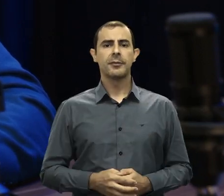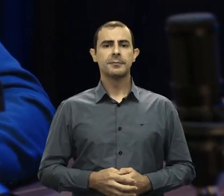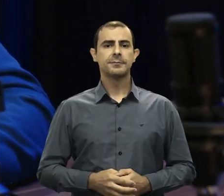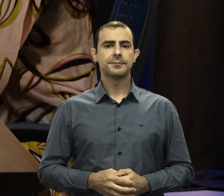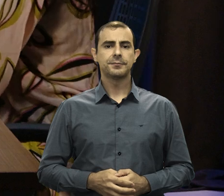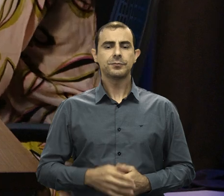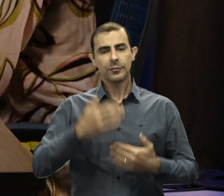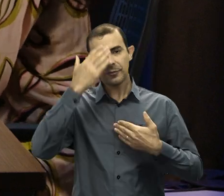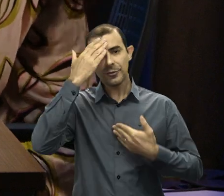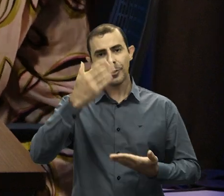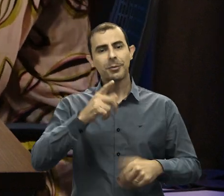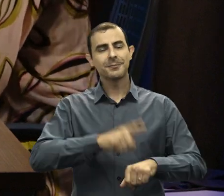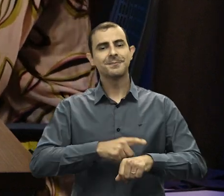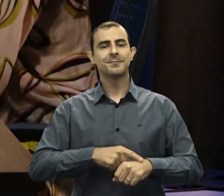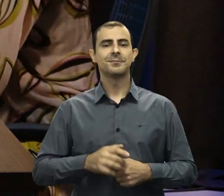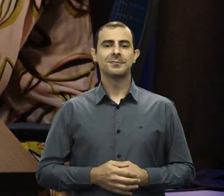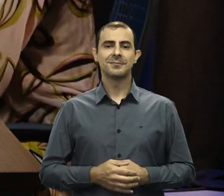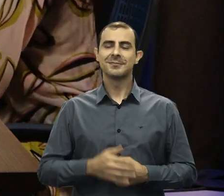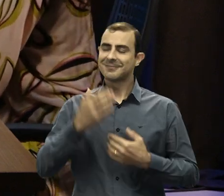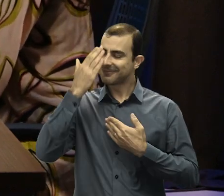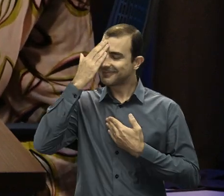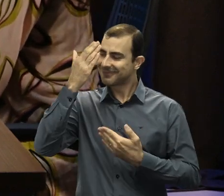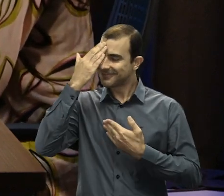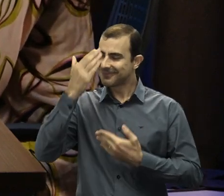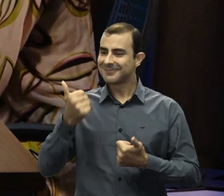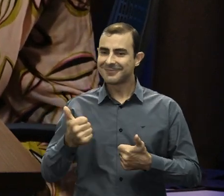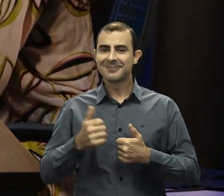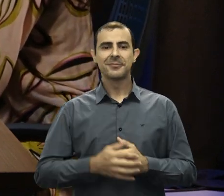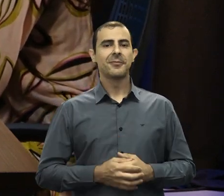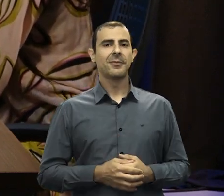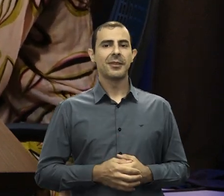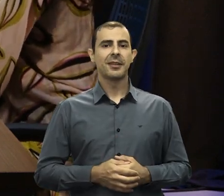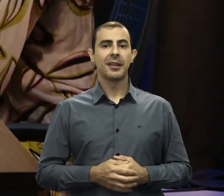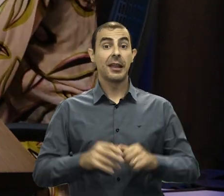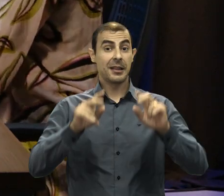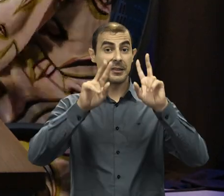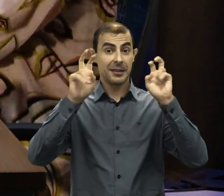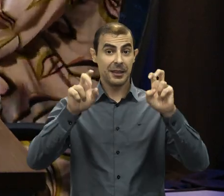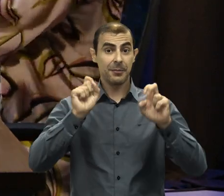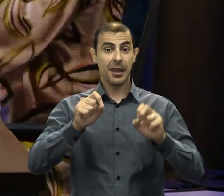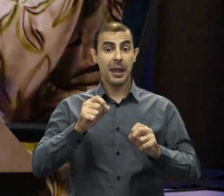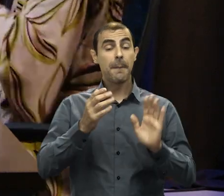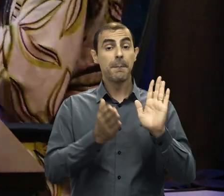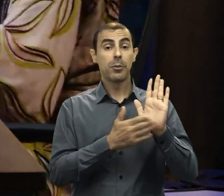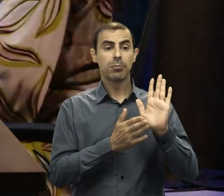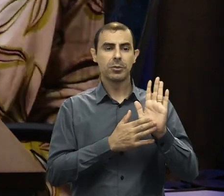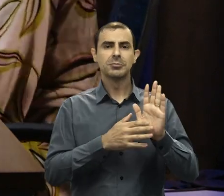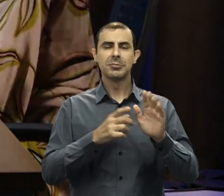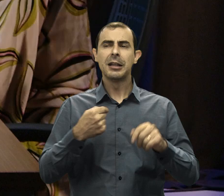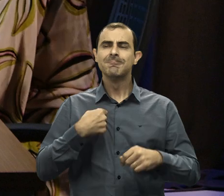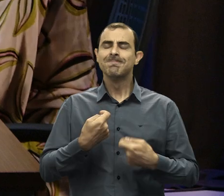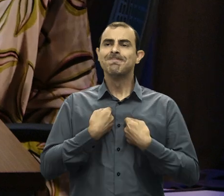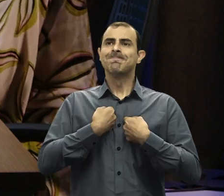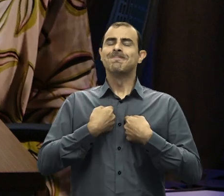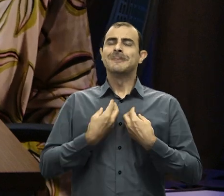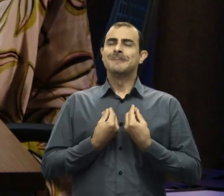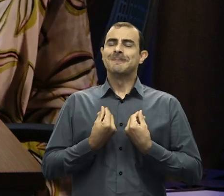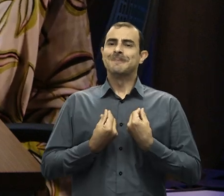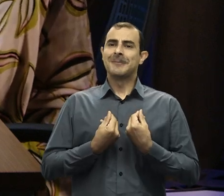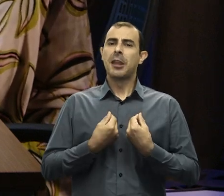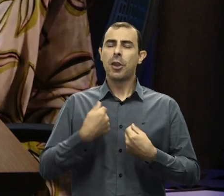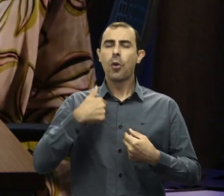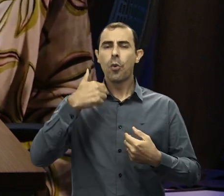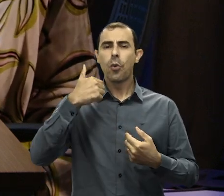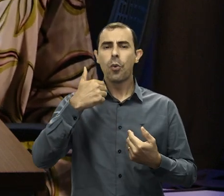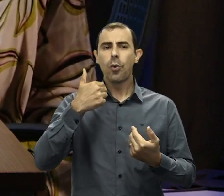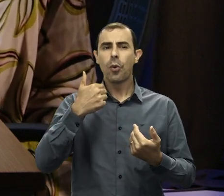Que Deus abençoe. E obrigado pela oportunidade. Gratidão, vereador, gratidão Obrigado. mesmo. Essa questão do propósito, ela mexe mesmo comigo.